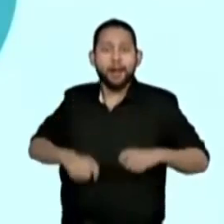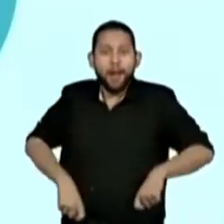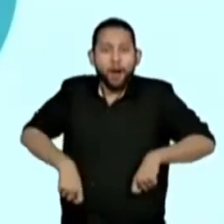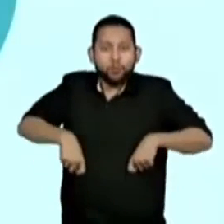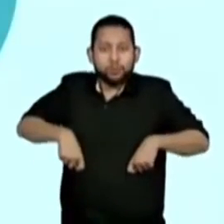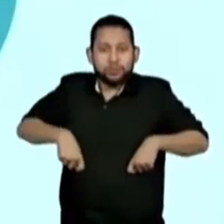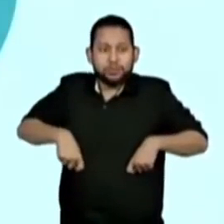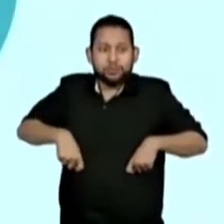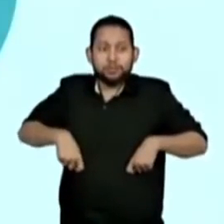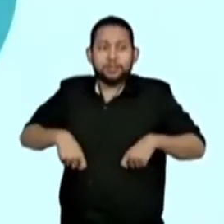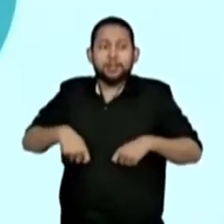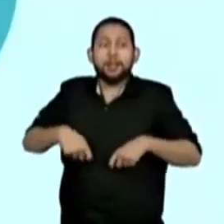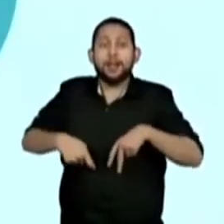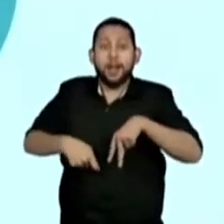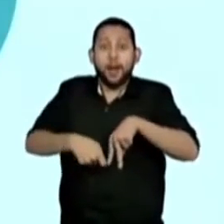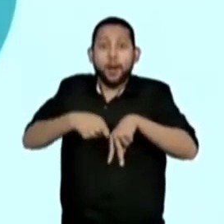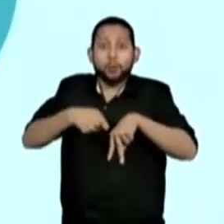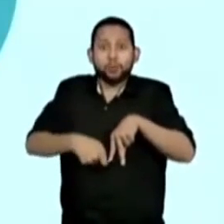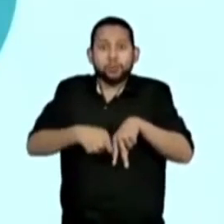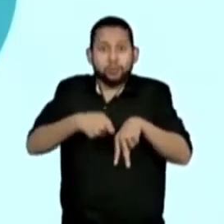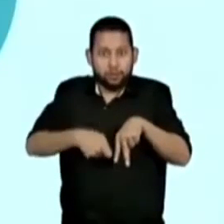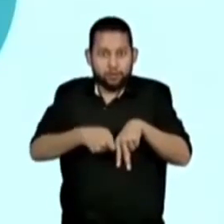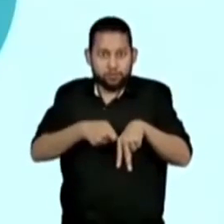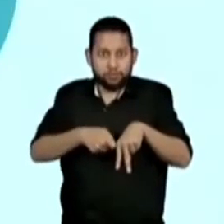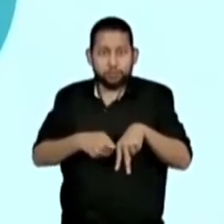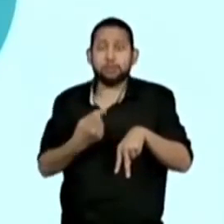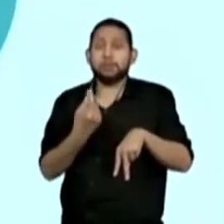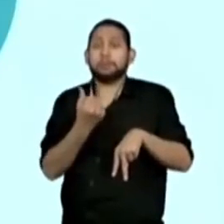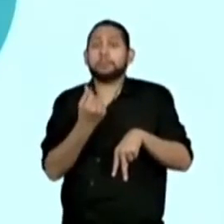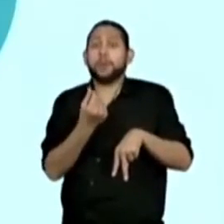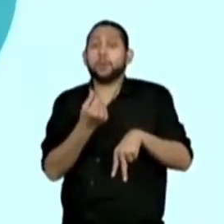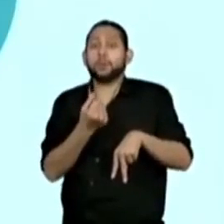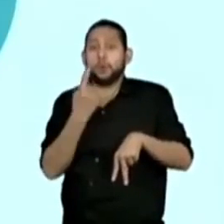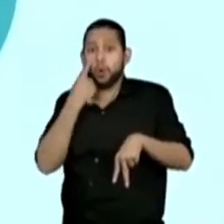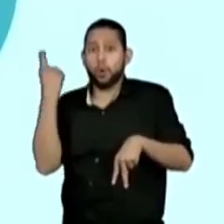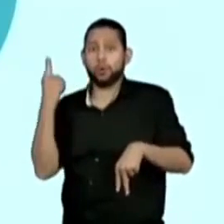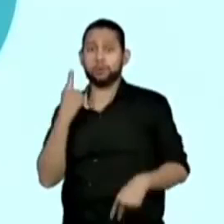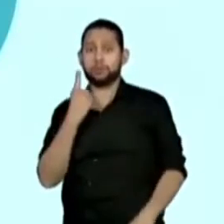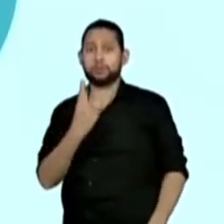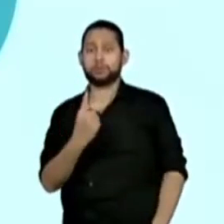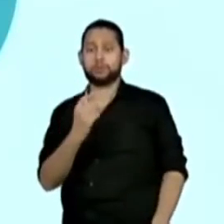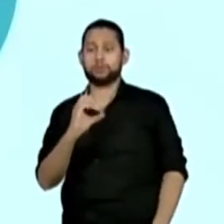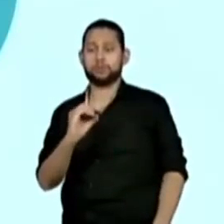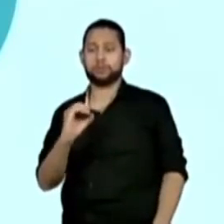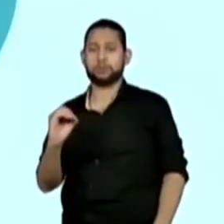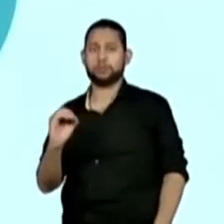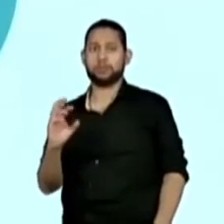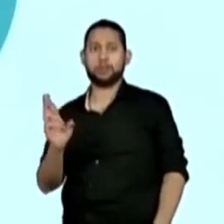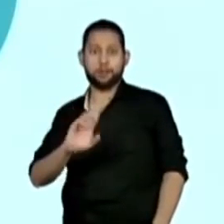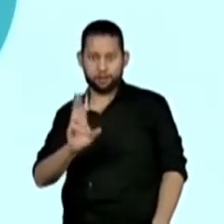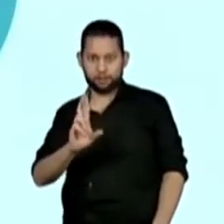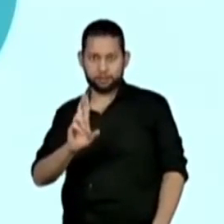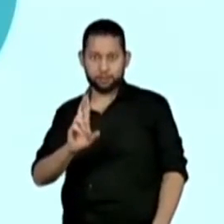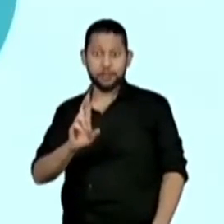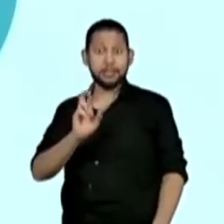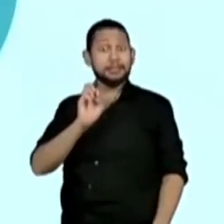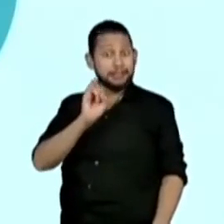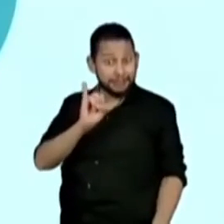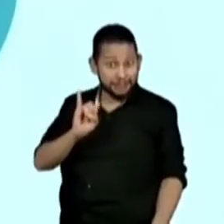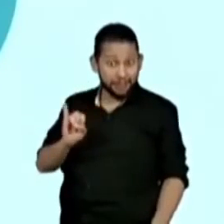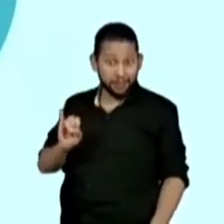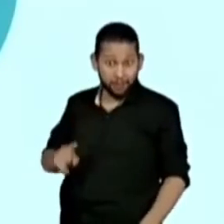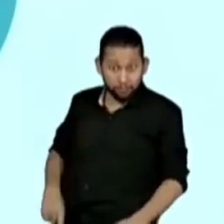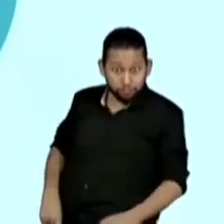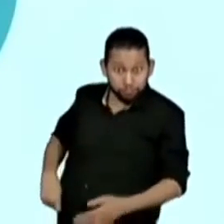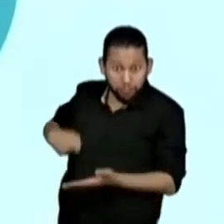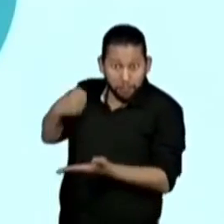calça e essa calça custa Quanto R 100 mas para um pagamento à